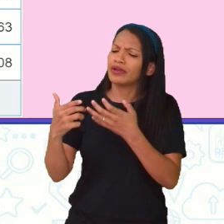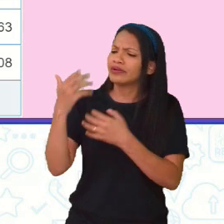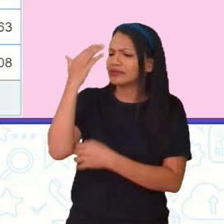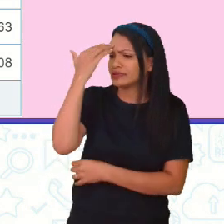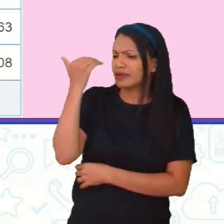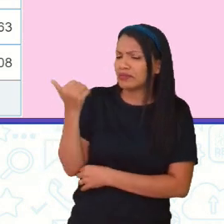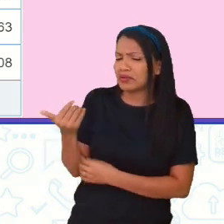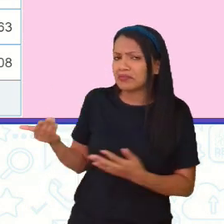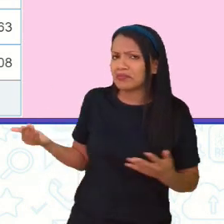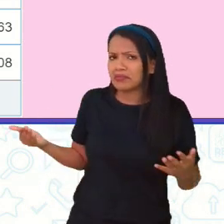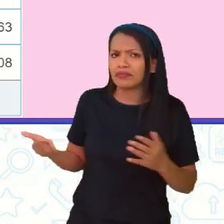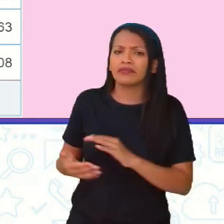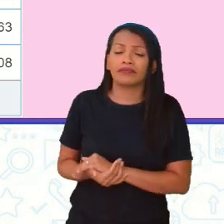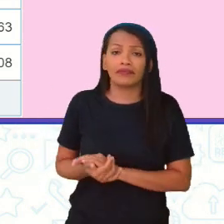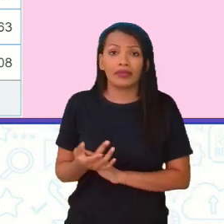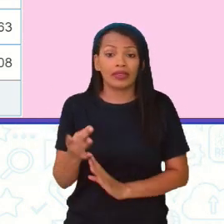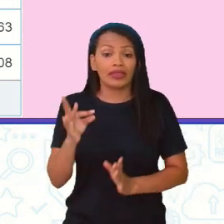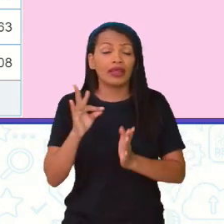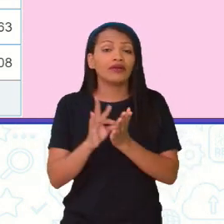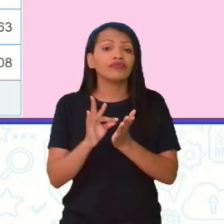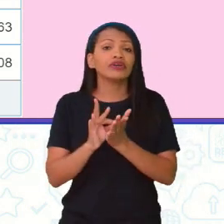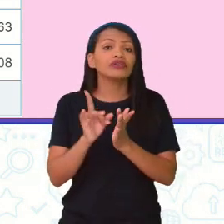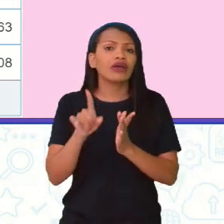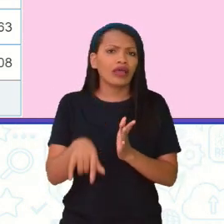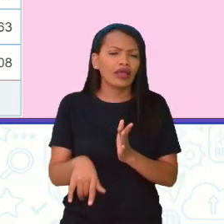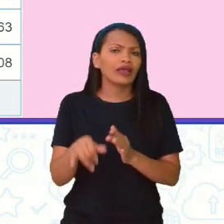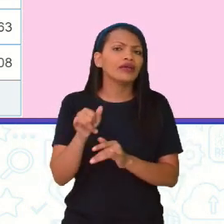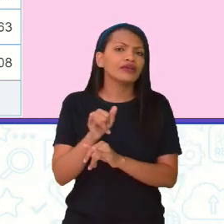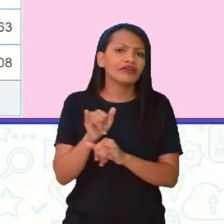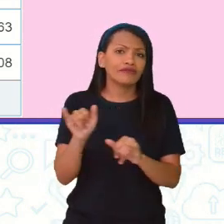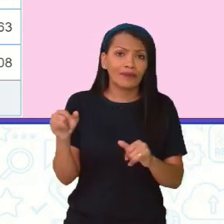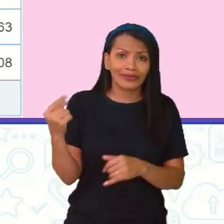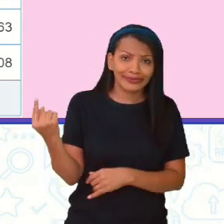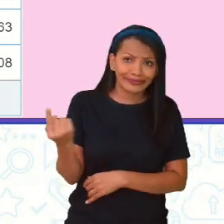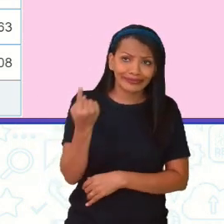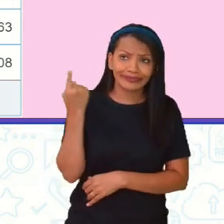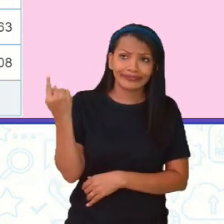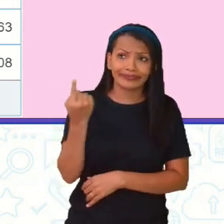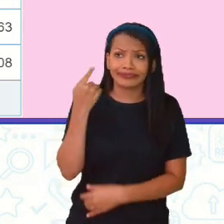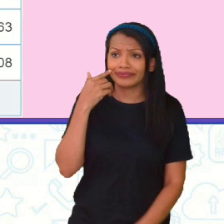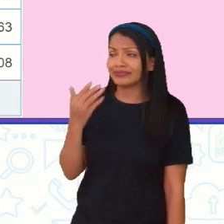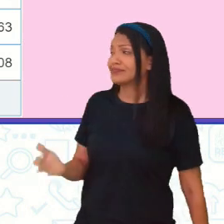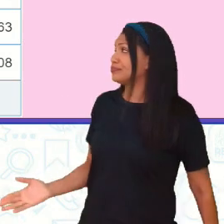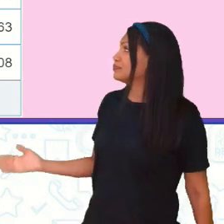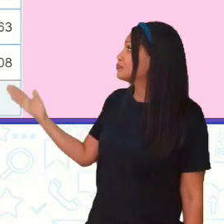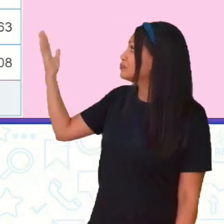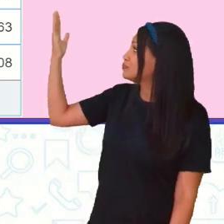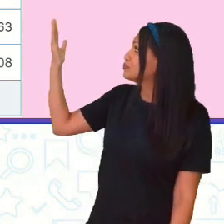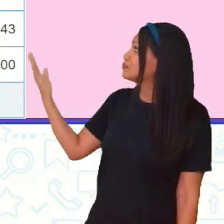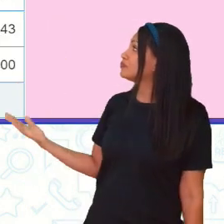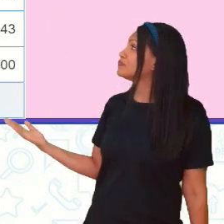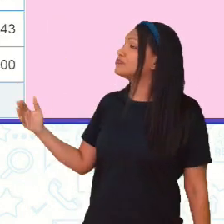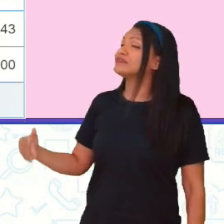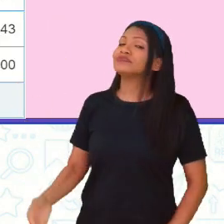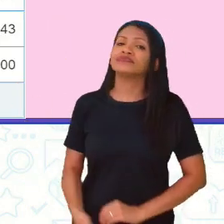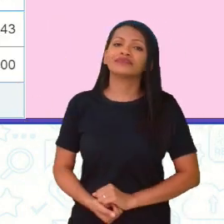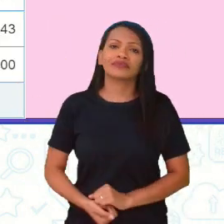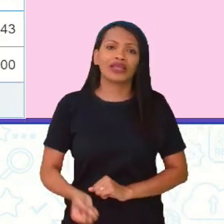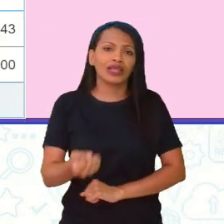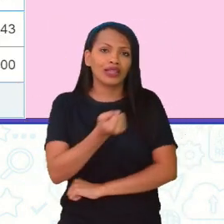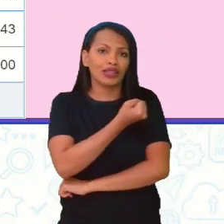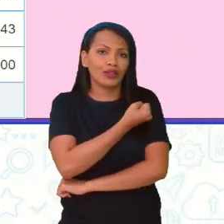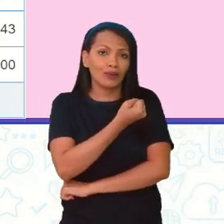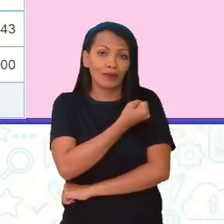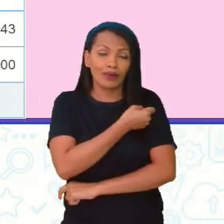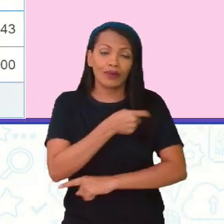saber isso? Na verdade, essa informação sozinha, que aqui está em números,